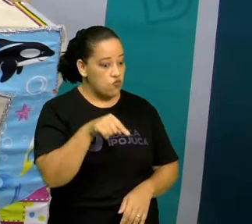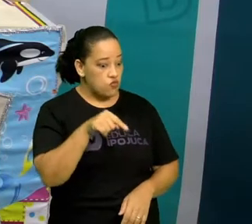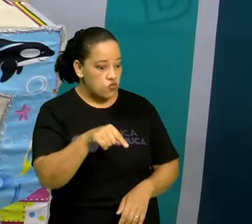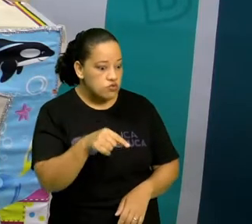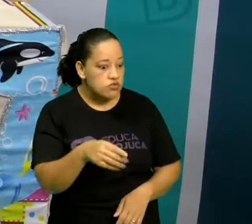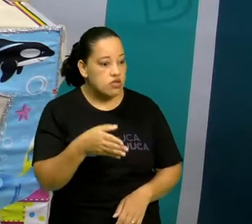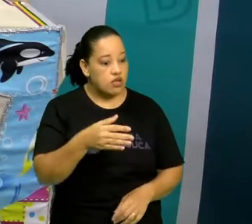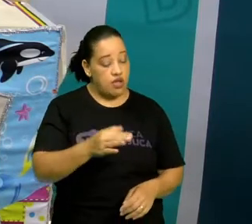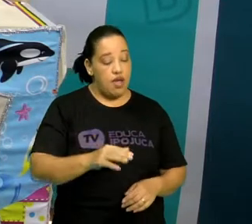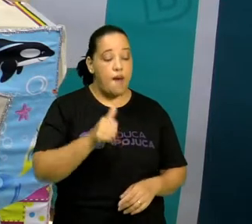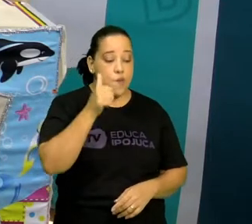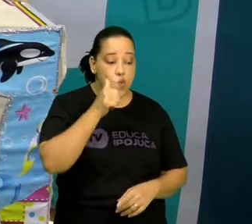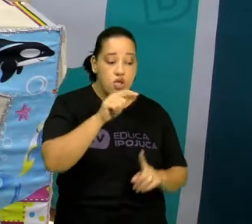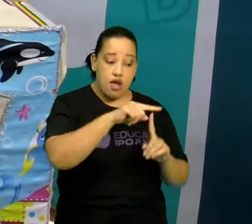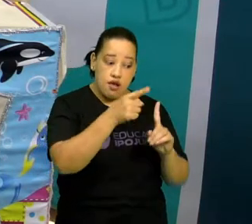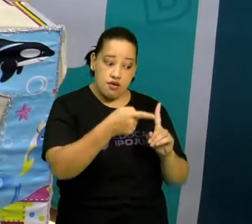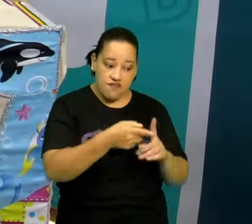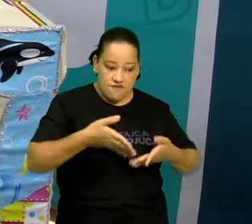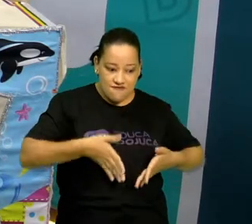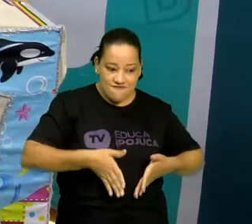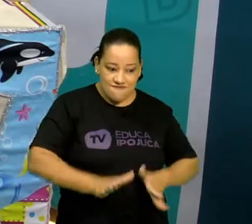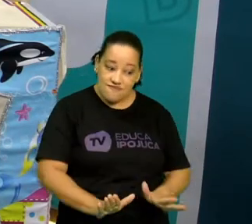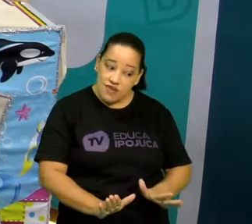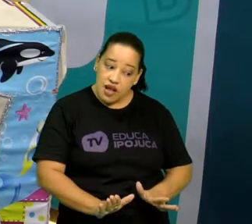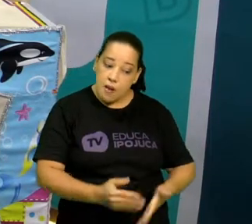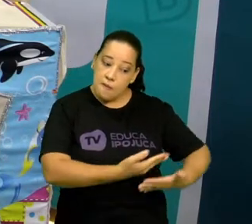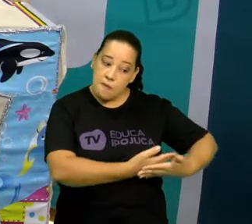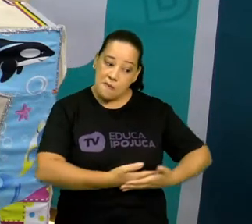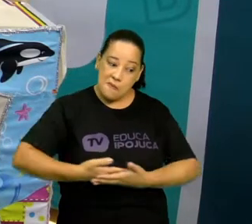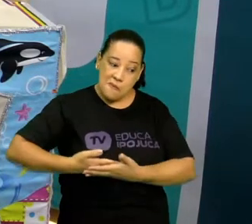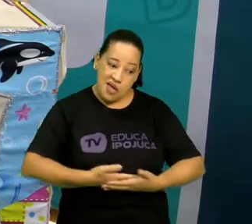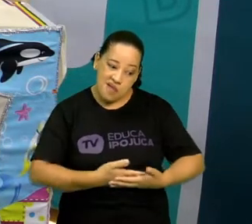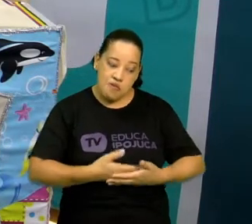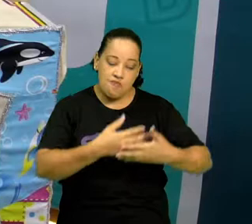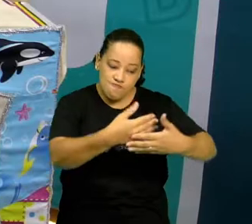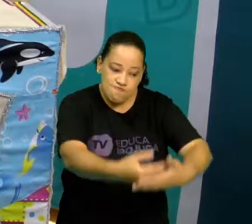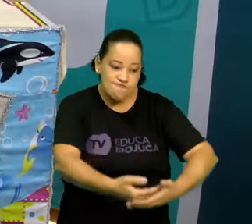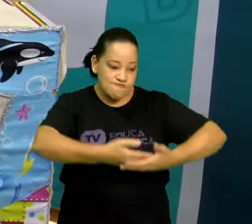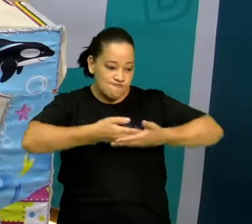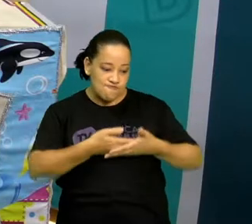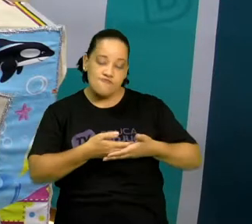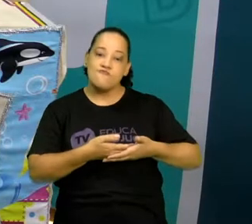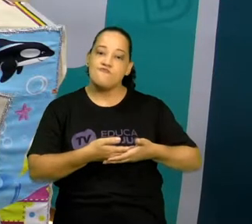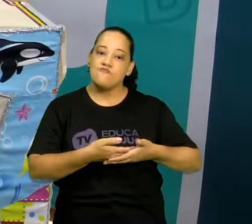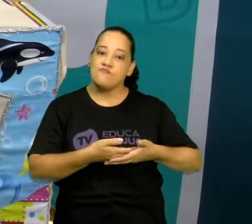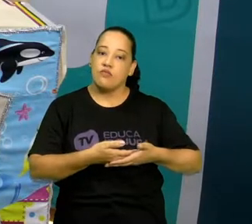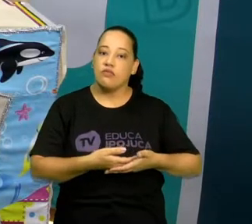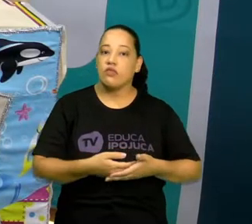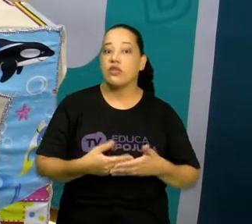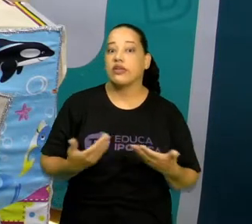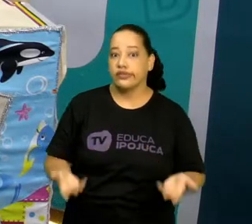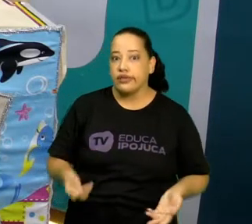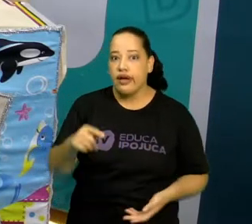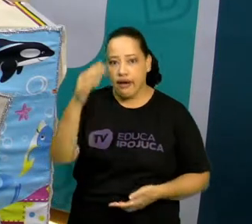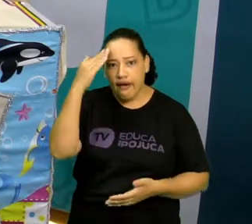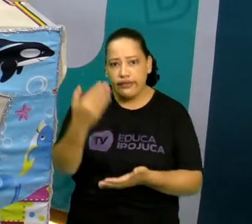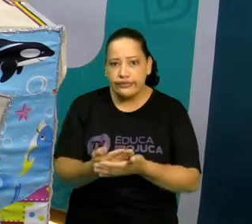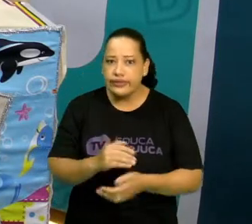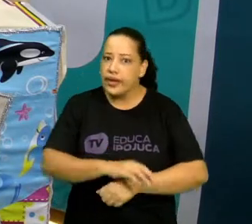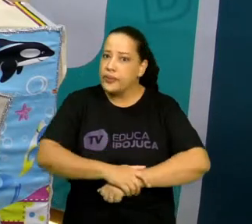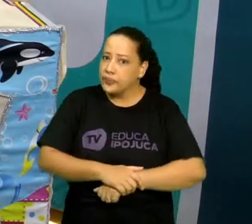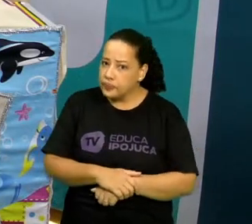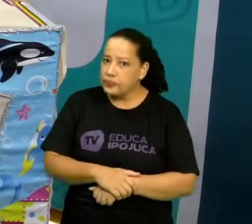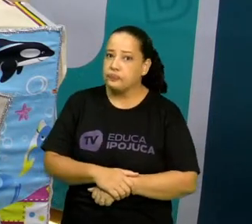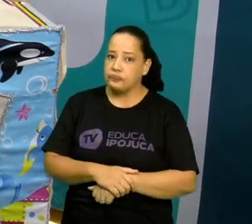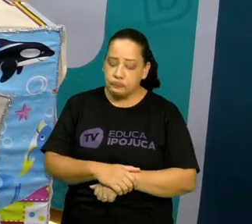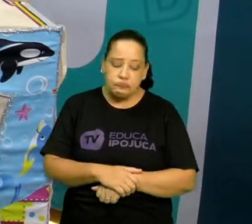criança pra ela. Imagina que troca. É o quê? Tu acredita? Eu não acredito nisso, não.